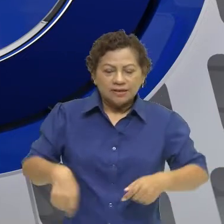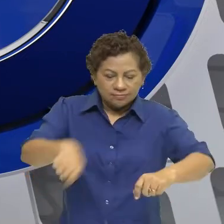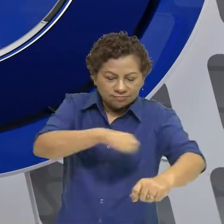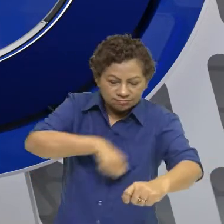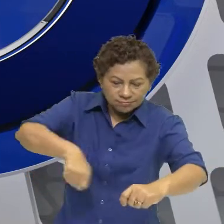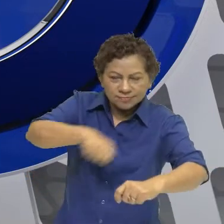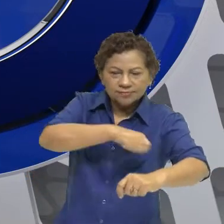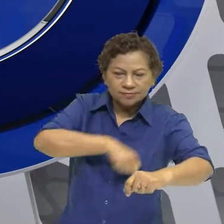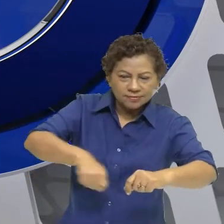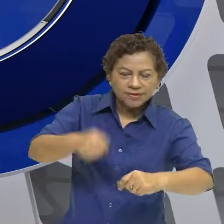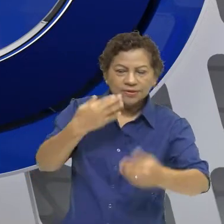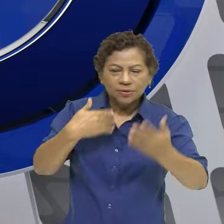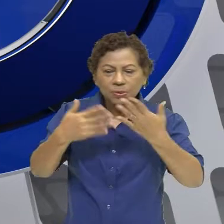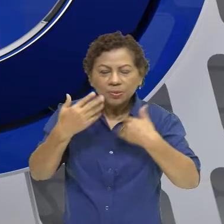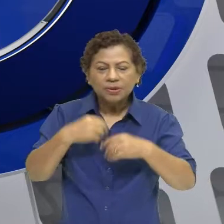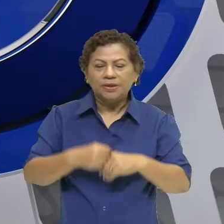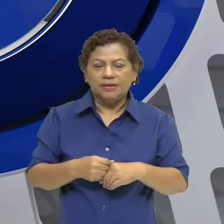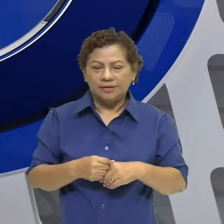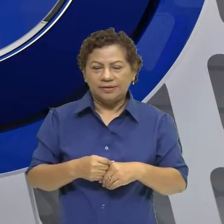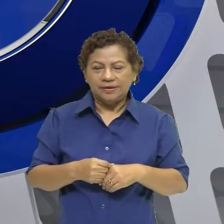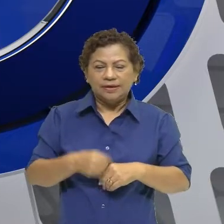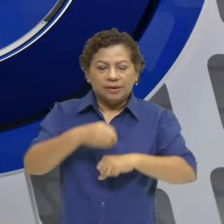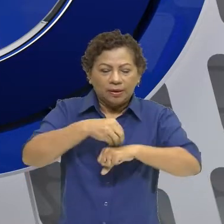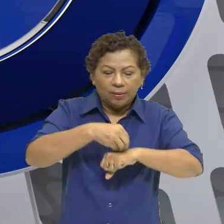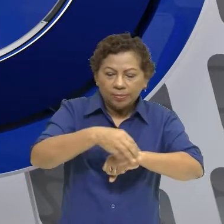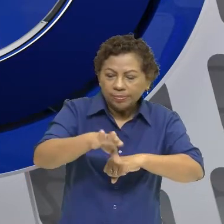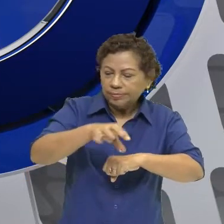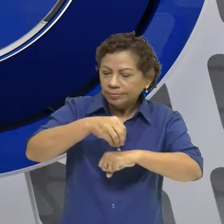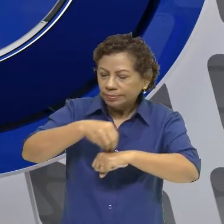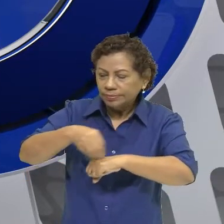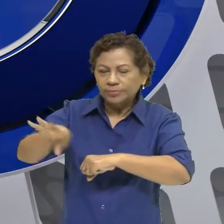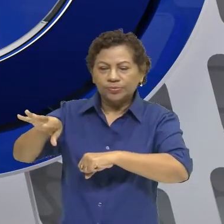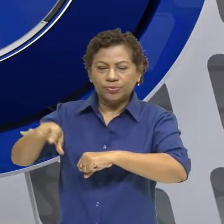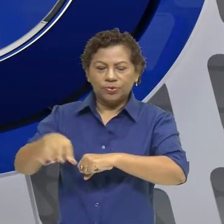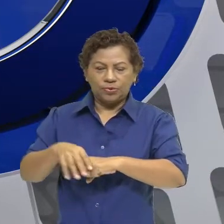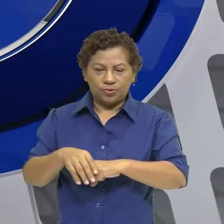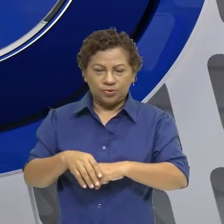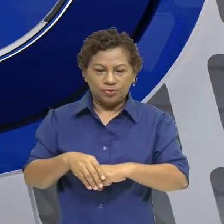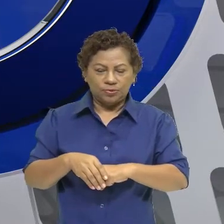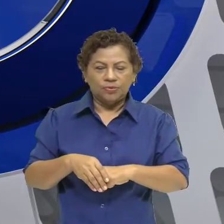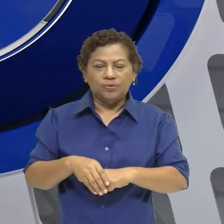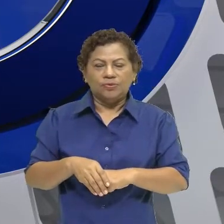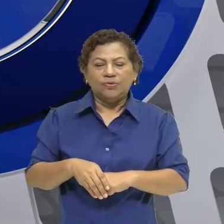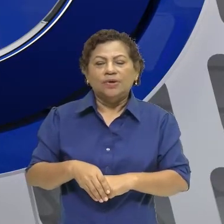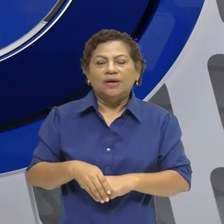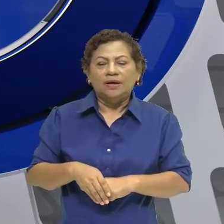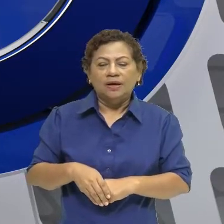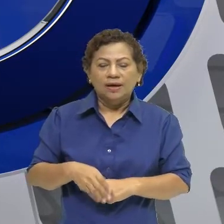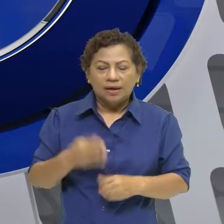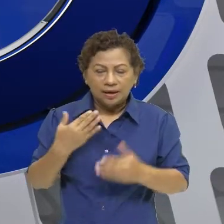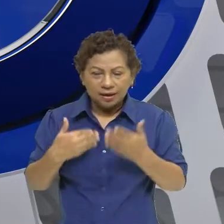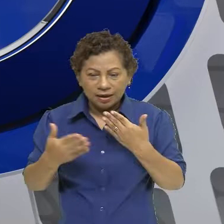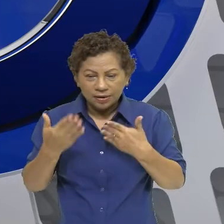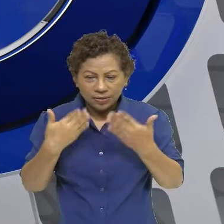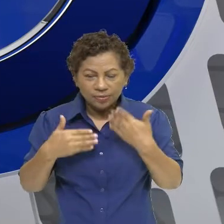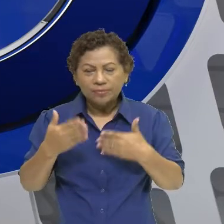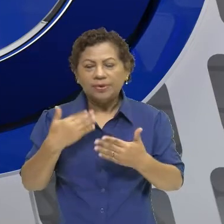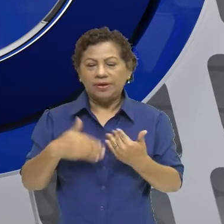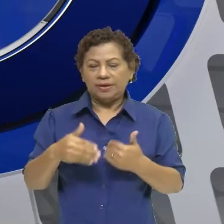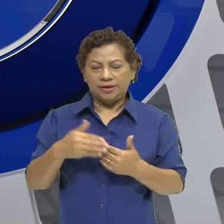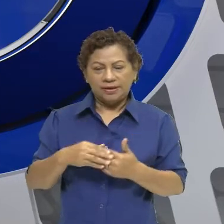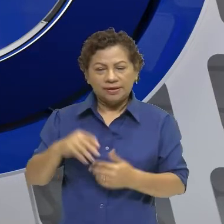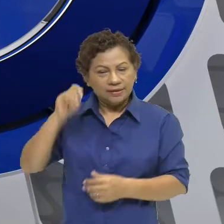pouco da sua culinária africana. Isso foi responsável pela difusão, por espalhar um pouco da